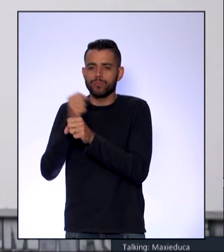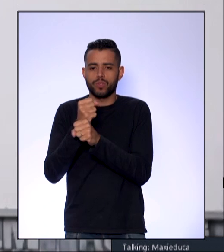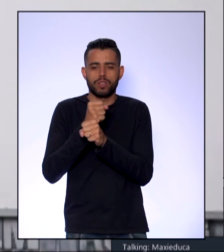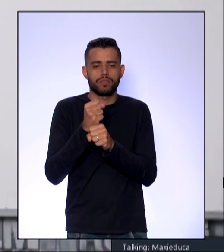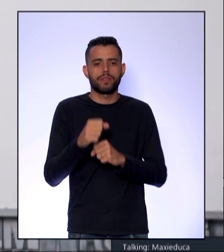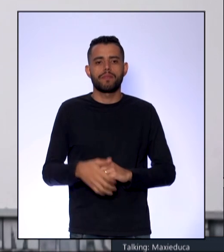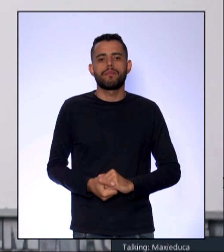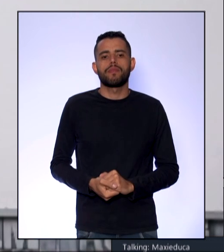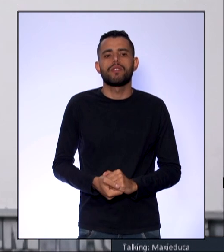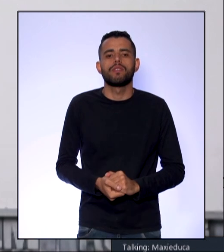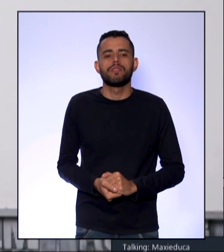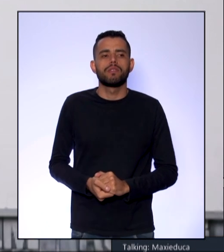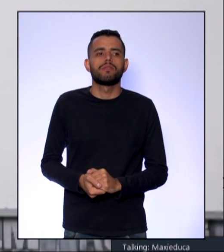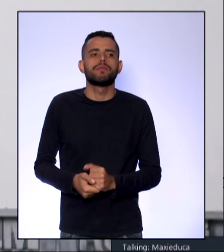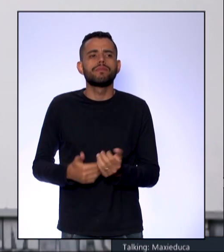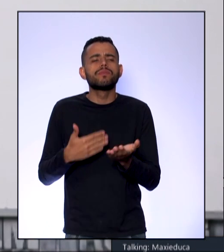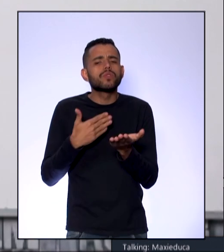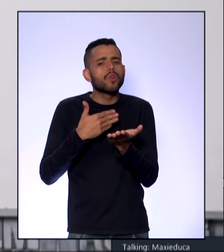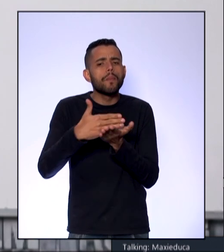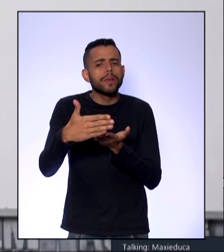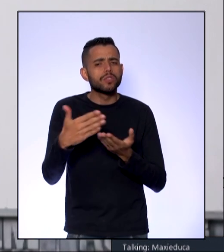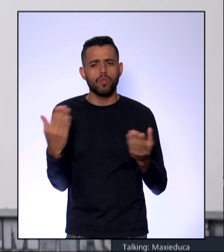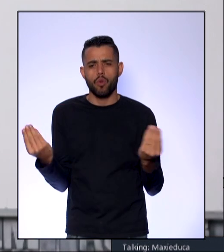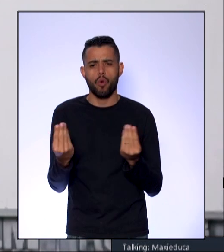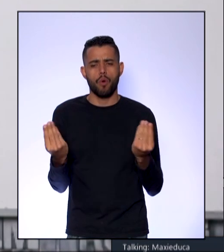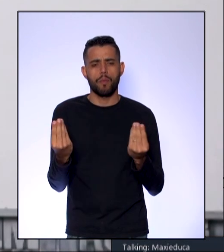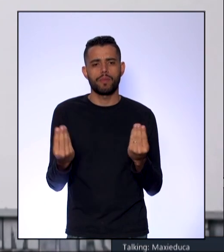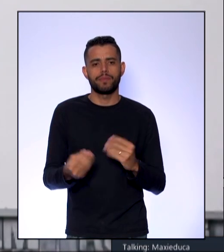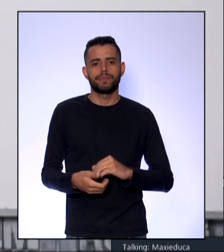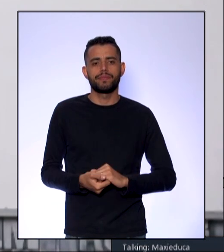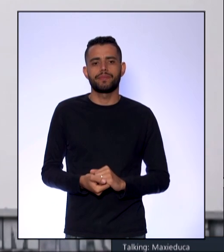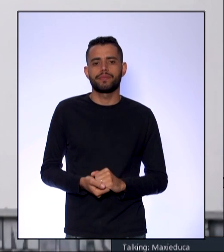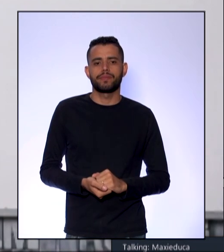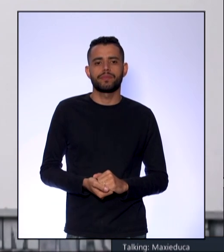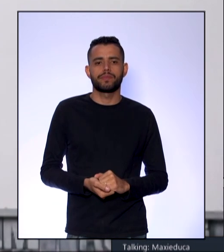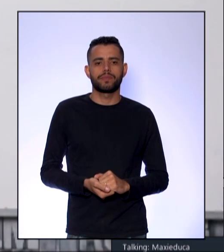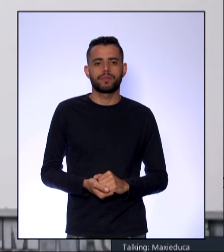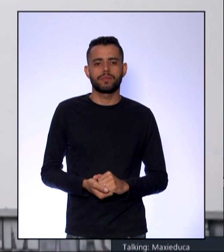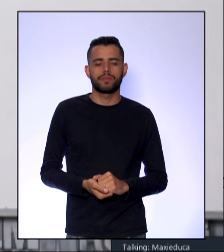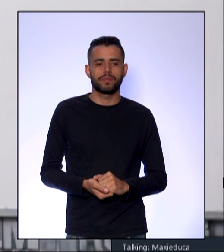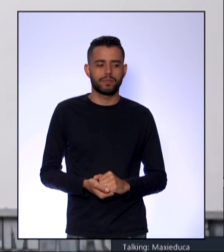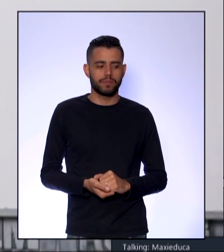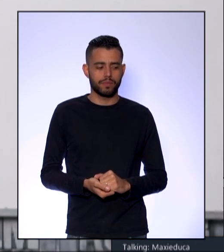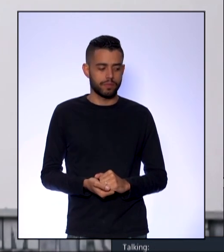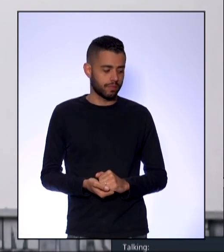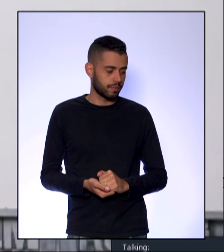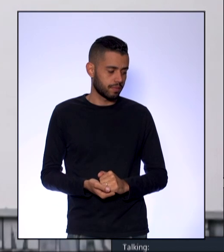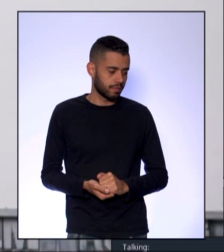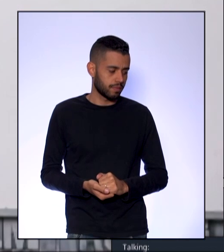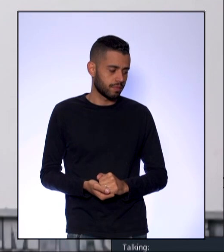Inicialmente, essa teoria, assim como a outra,